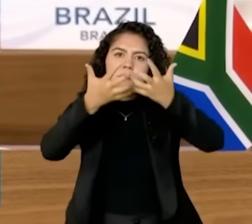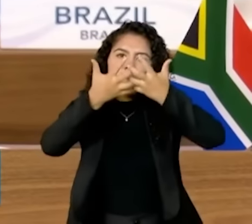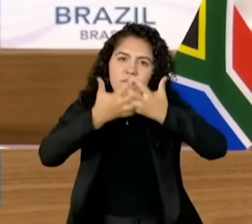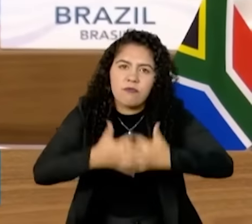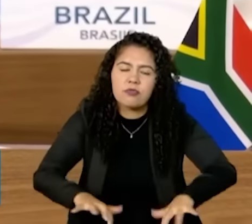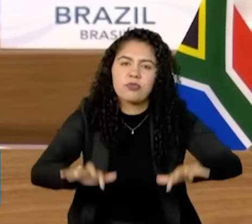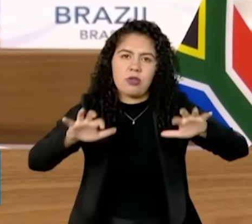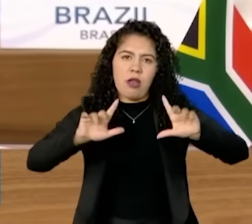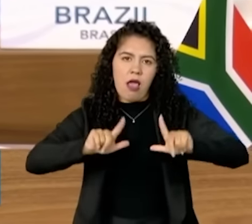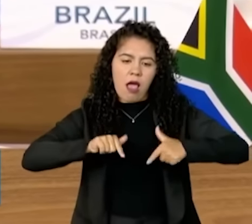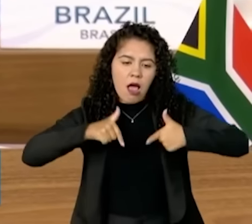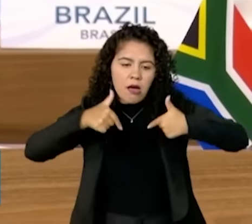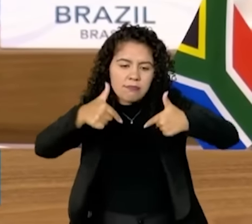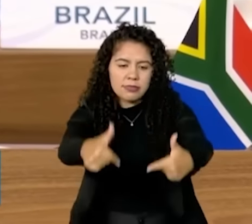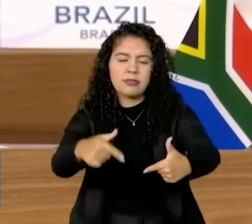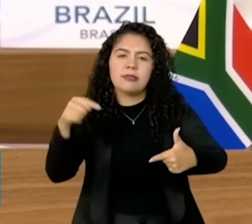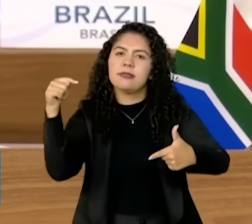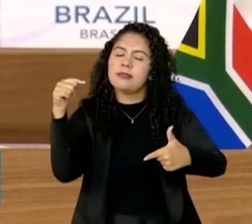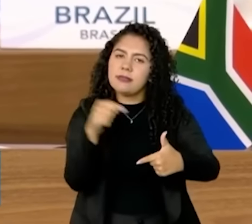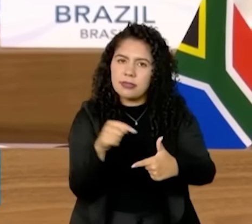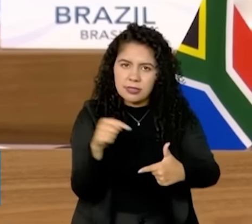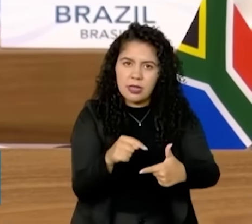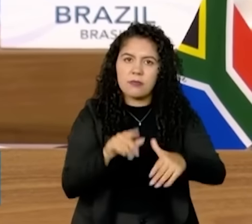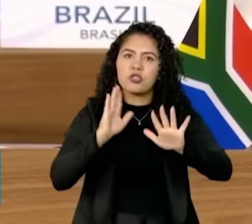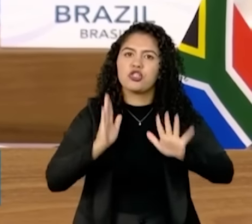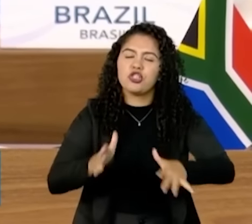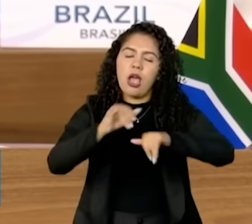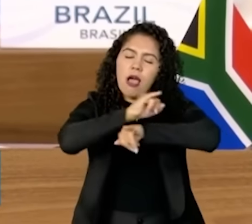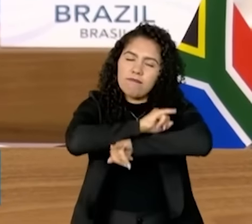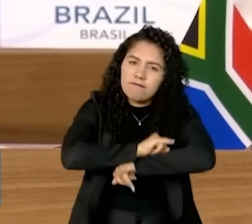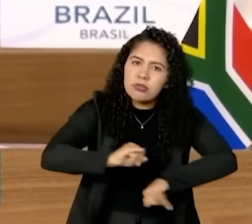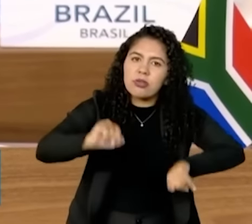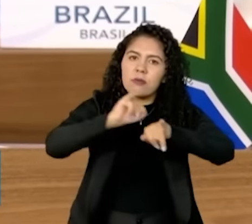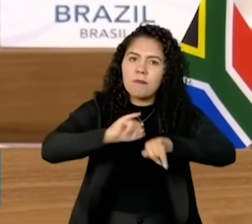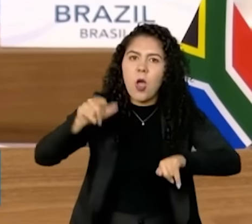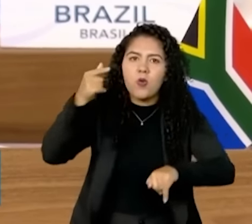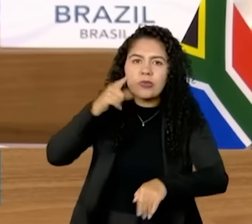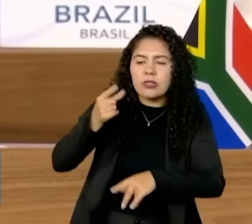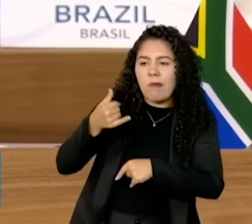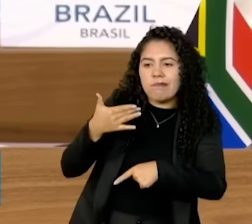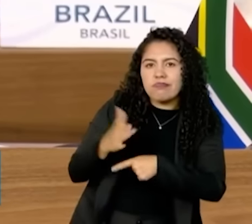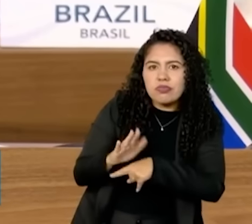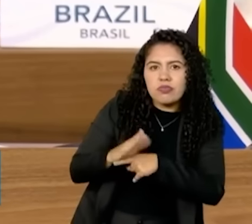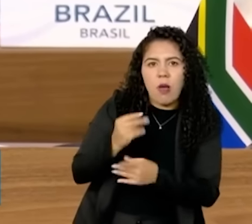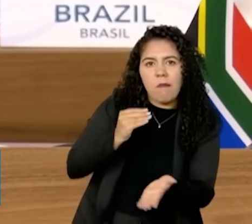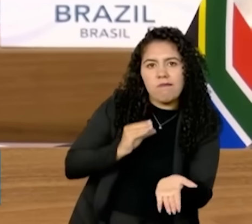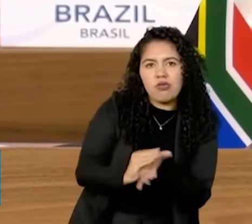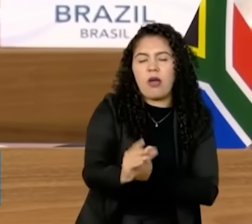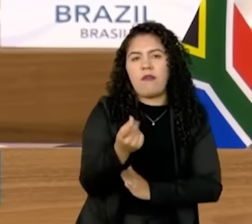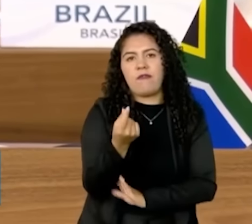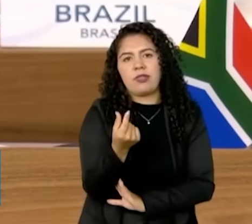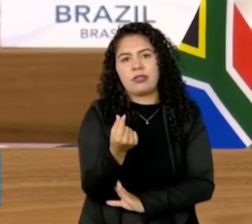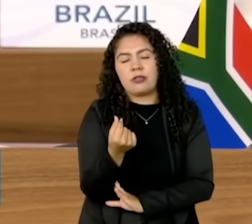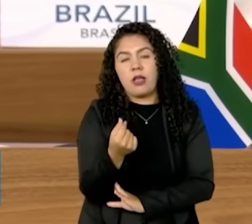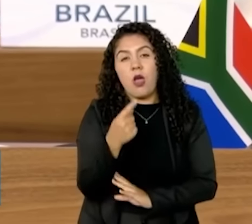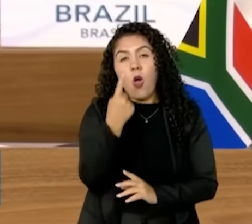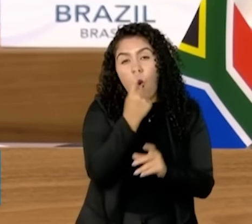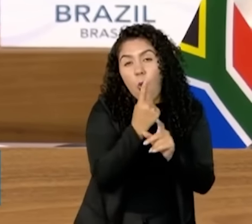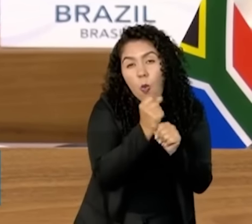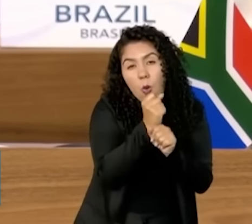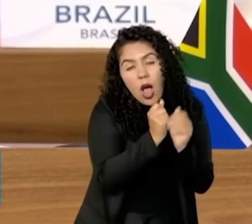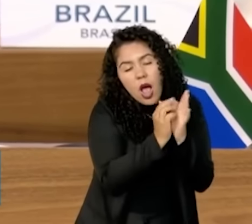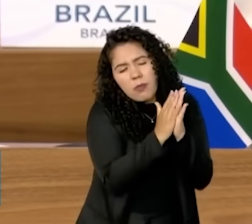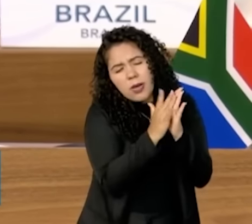dessa iniciativa já anunciaram contribuições financeiras. Foi um ano de trabalho